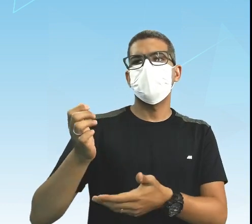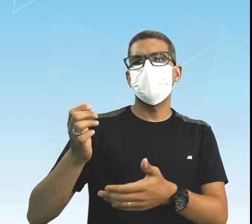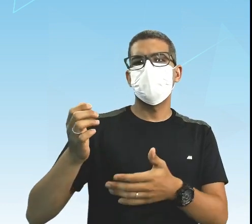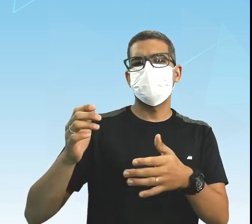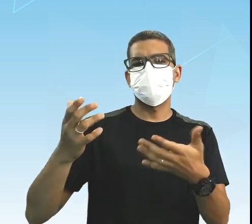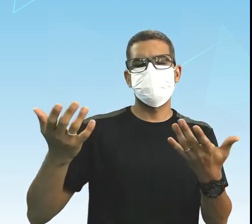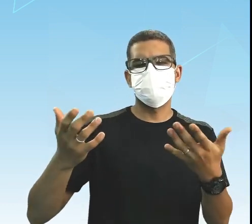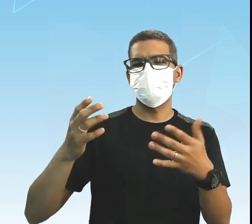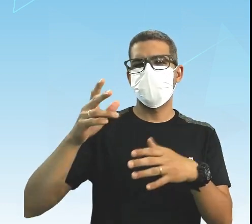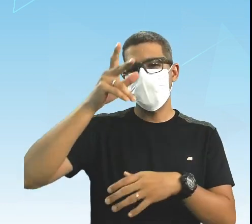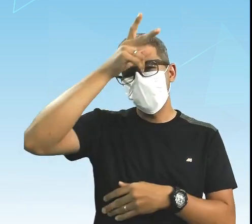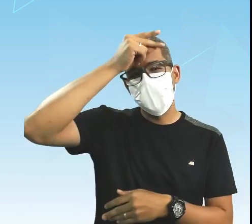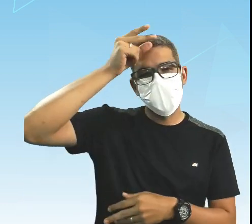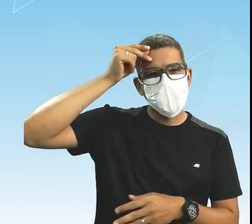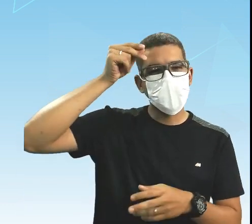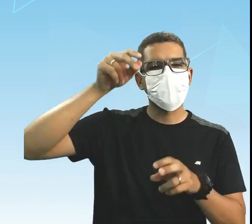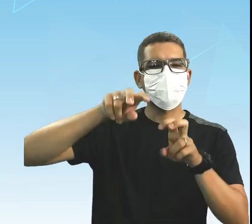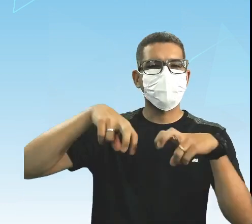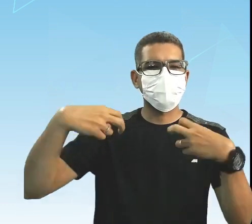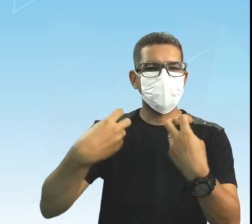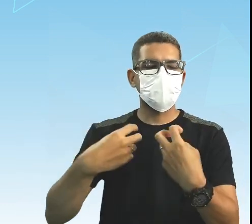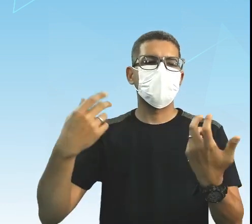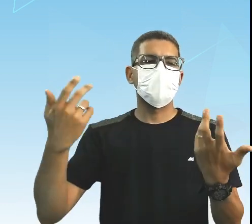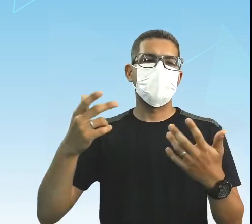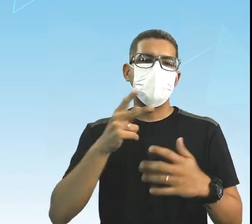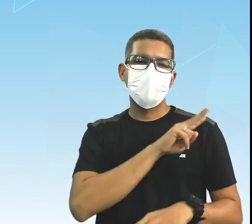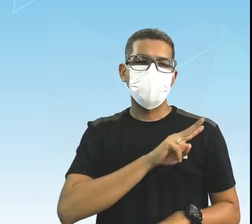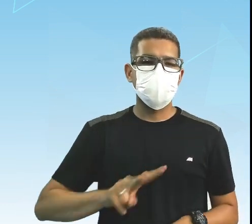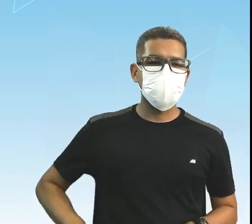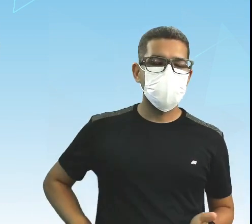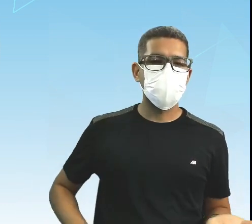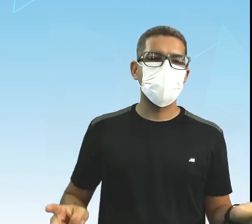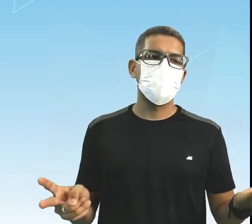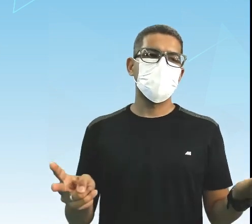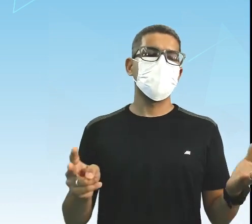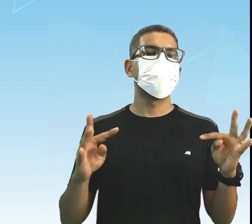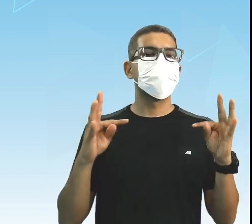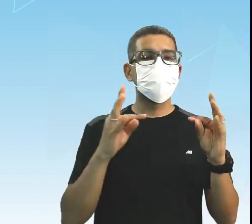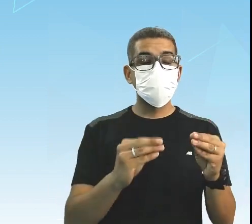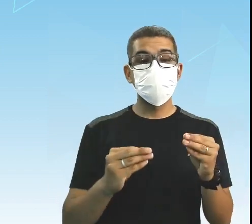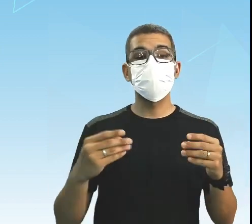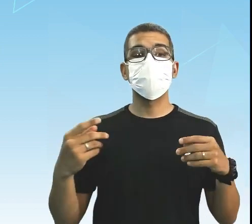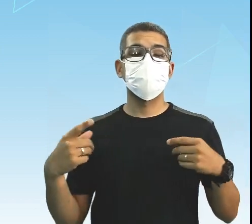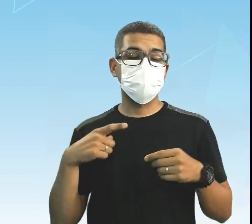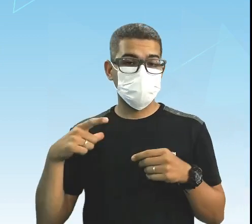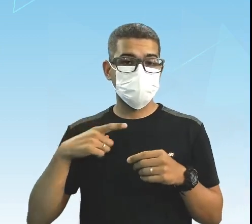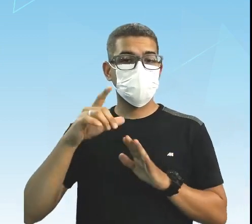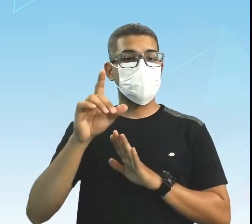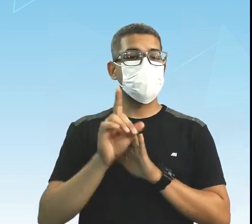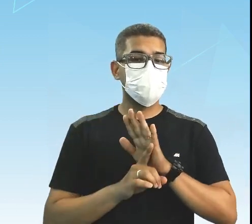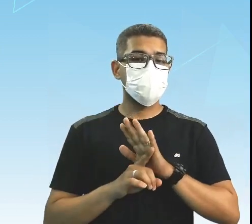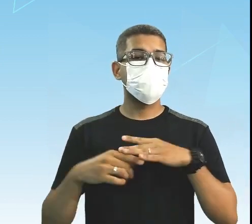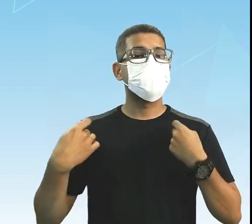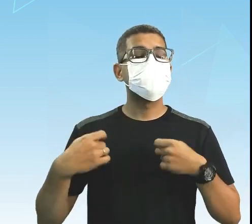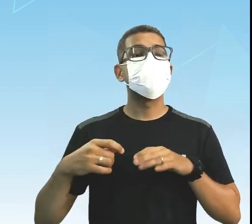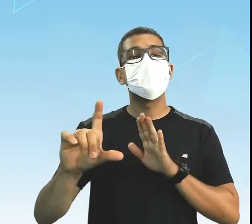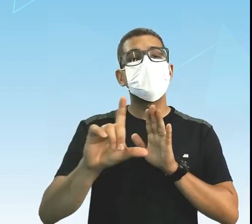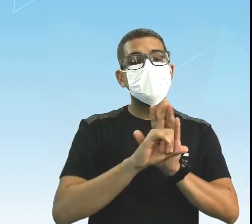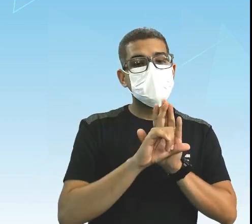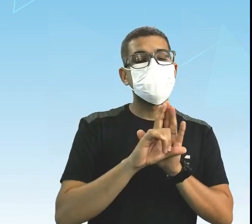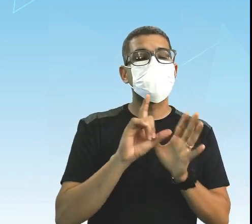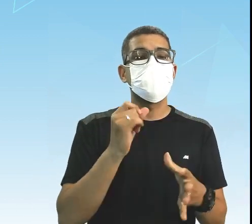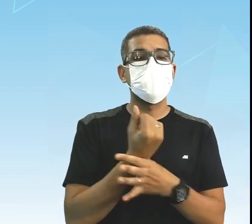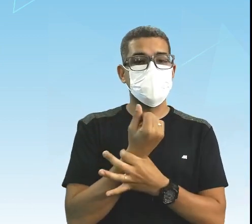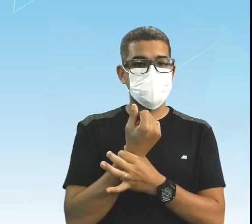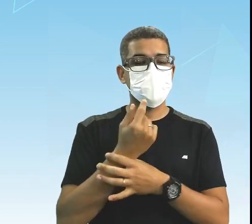na Câmara de Prefeitura, vereadores. Então, essas que são parte dentro, elas já vai fazer leis que vai